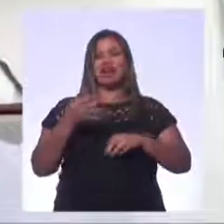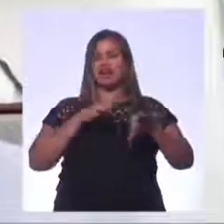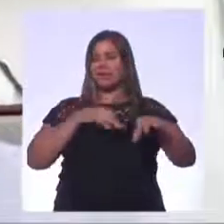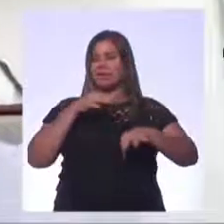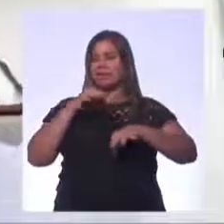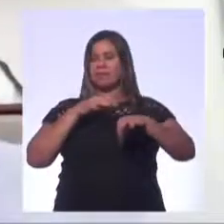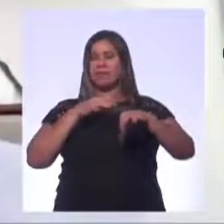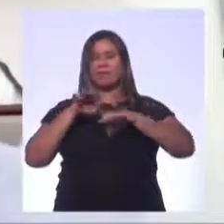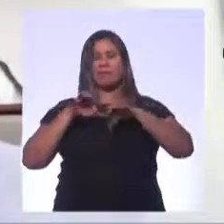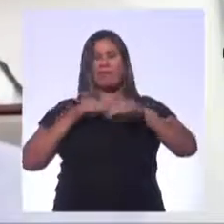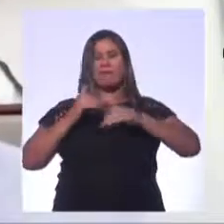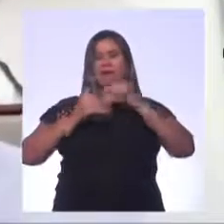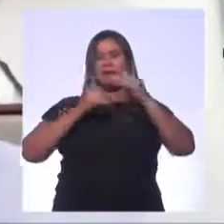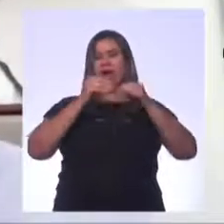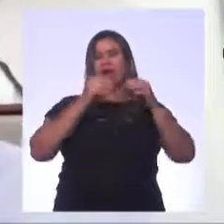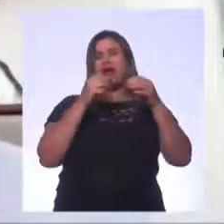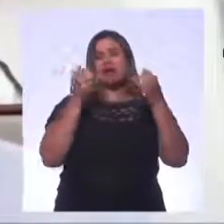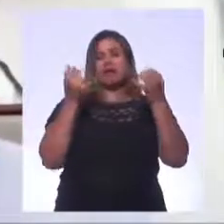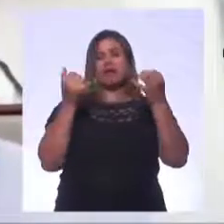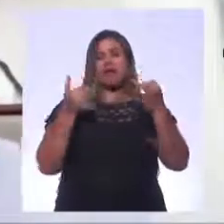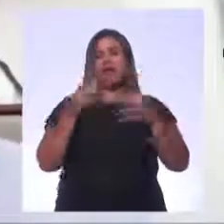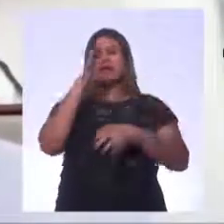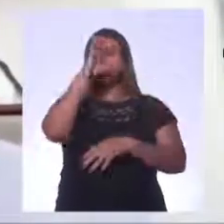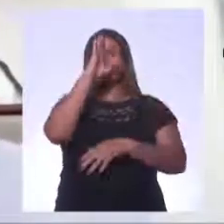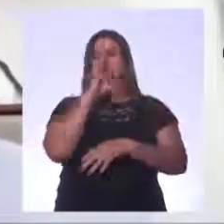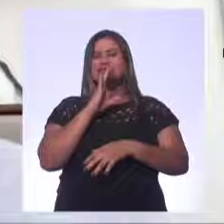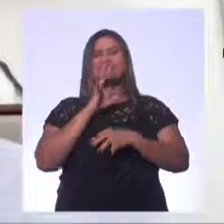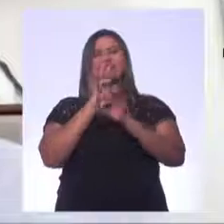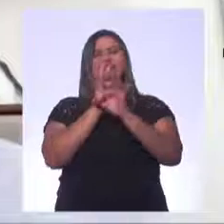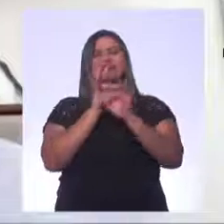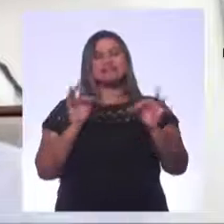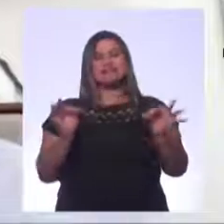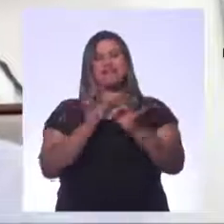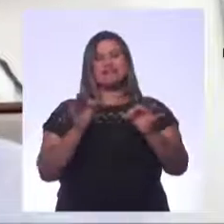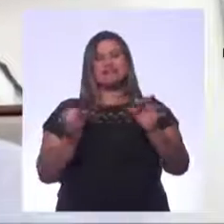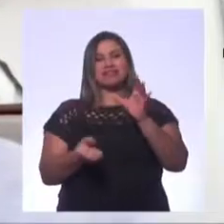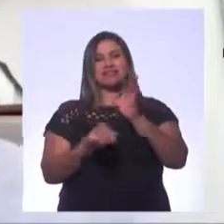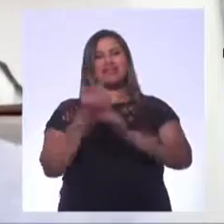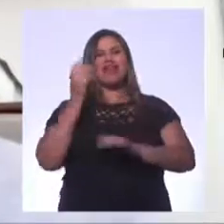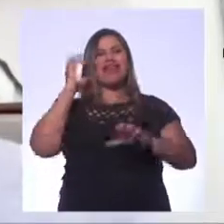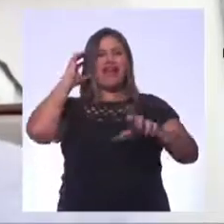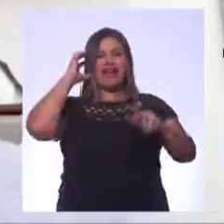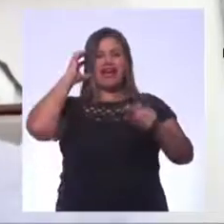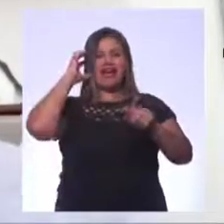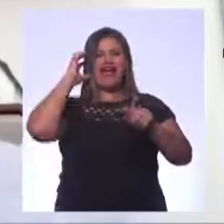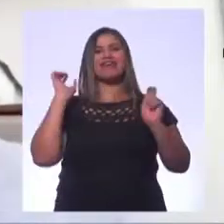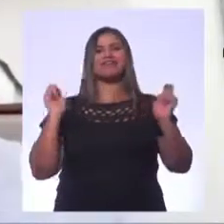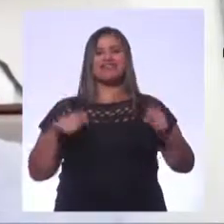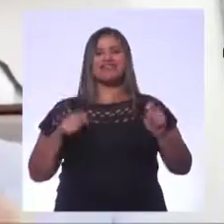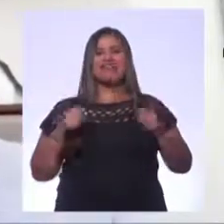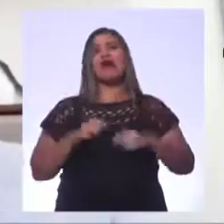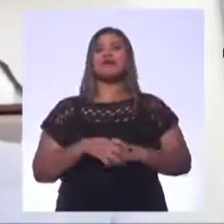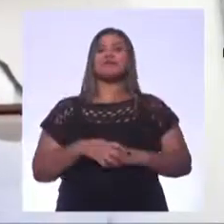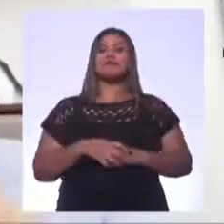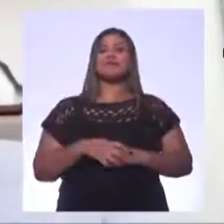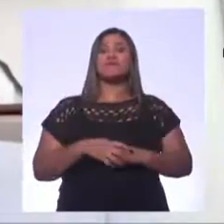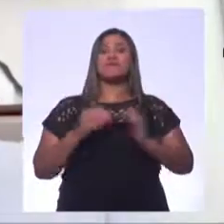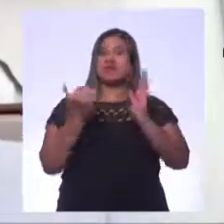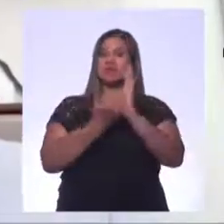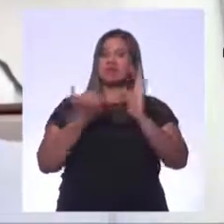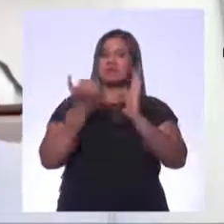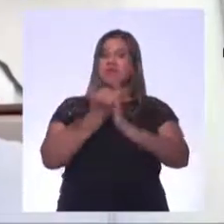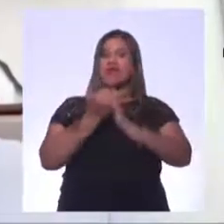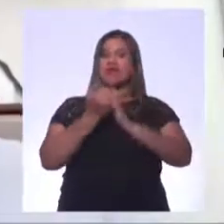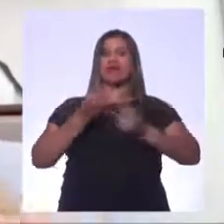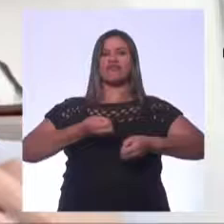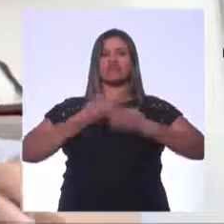e a forma gratuita e simples de se trabalhar e criar sua própria rádio. Então, não percam. Tá? E para maiores informações